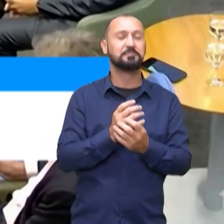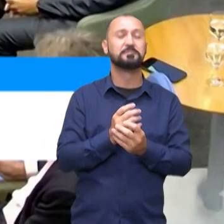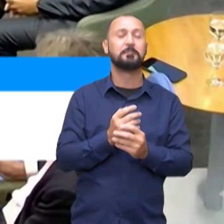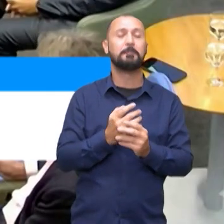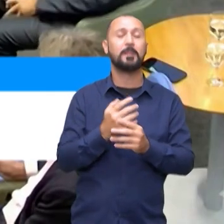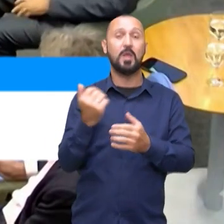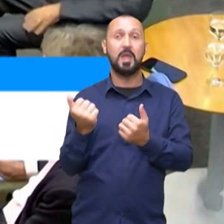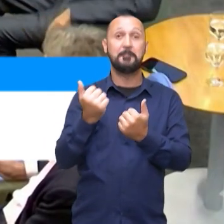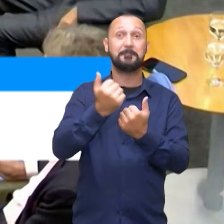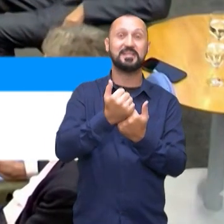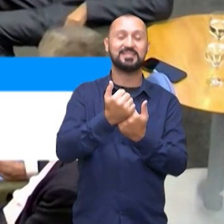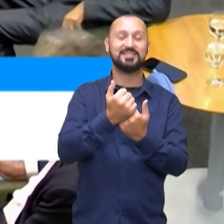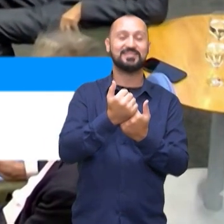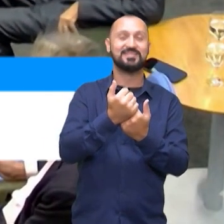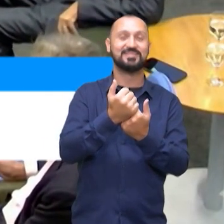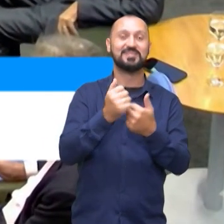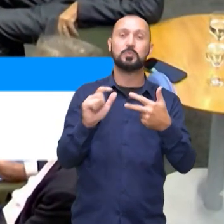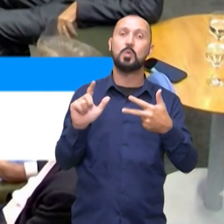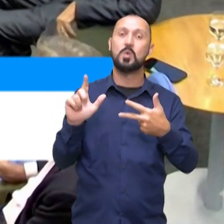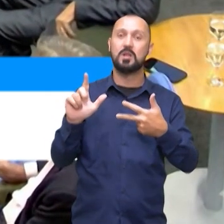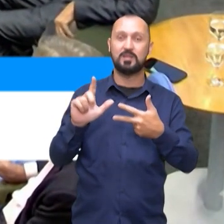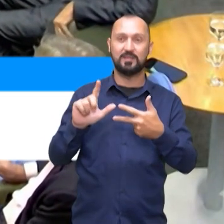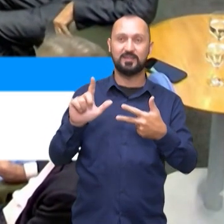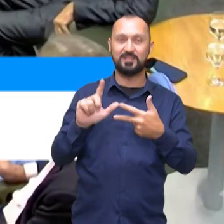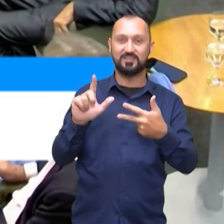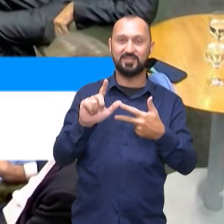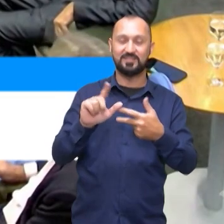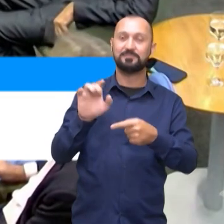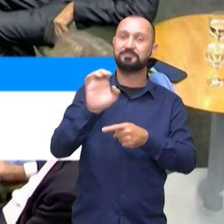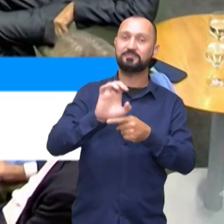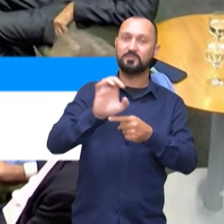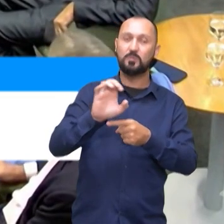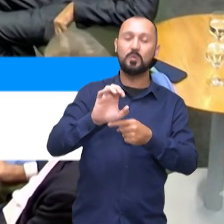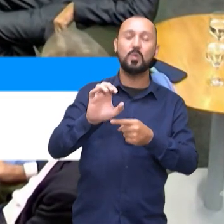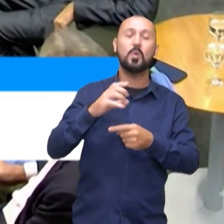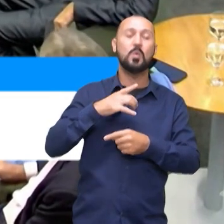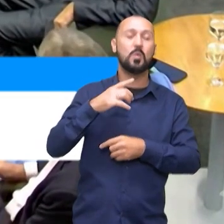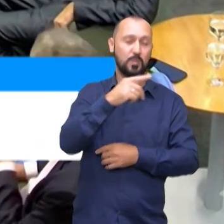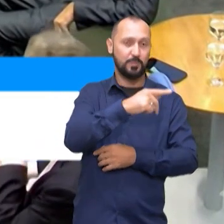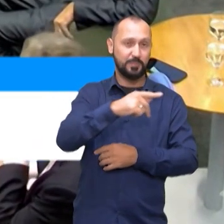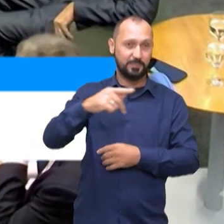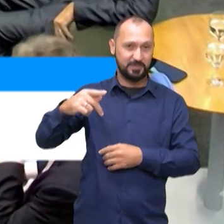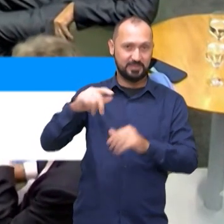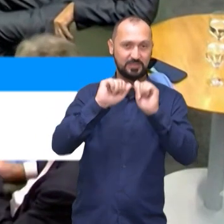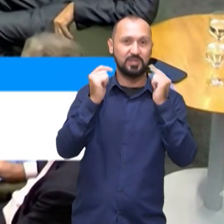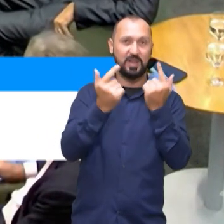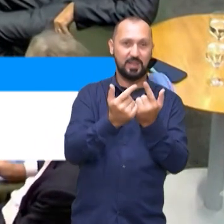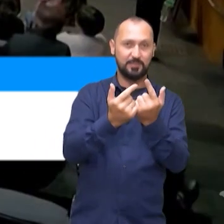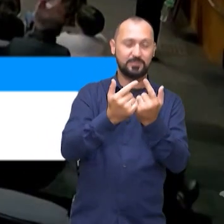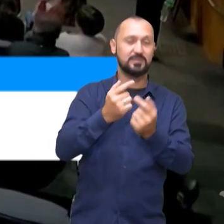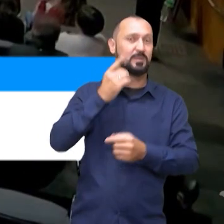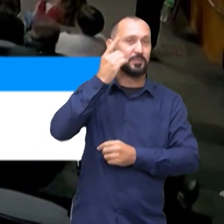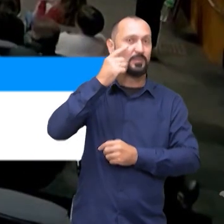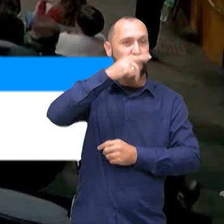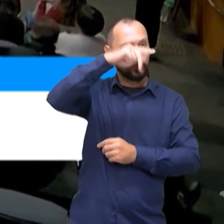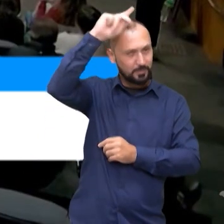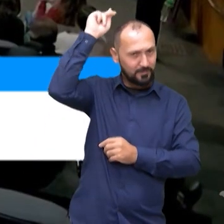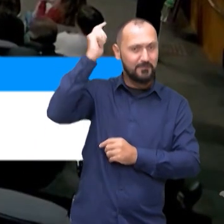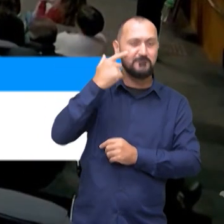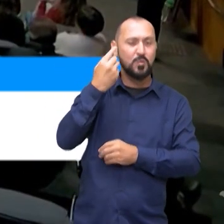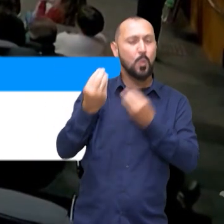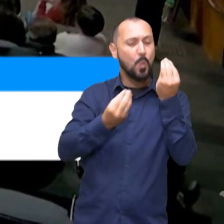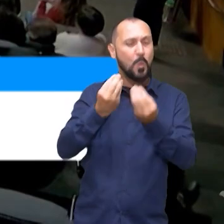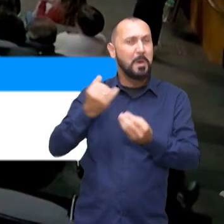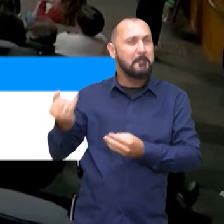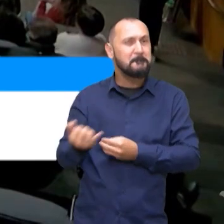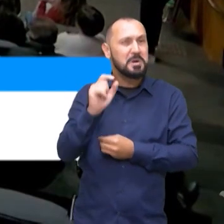diferença. Representando o Legislativo Estadual, o presidente da Alemes, deputado Paulo Correia, reconheceu a importância